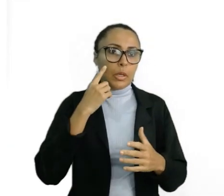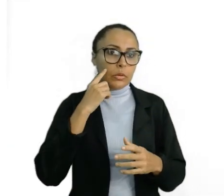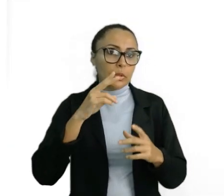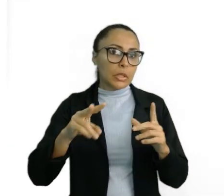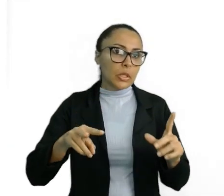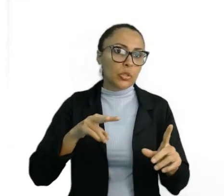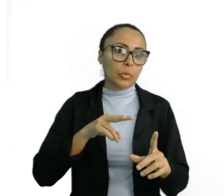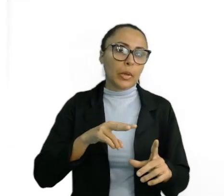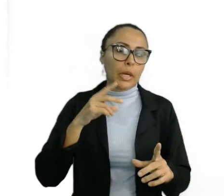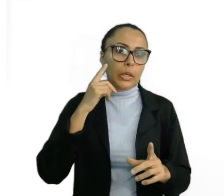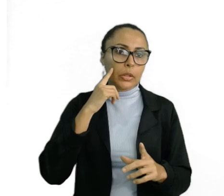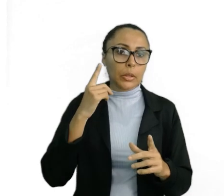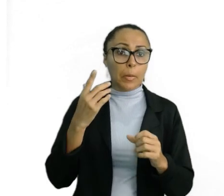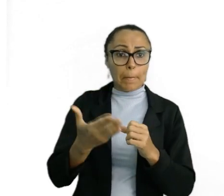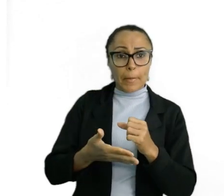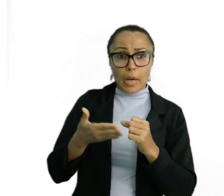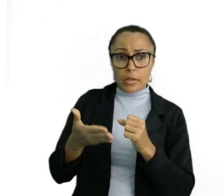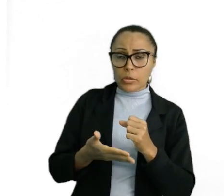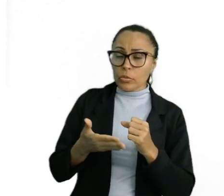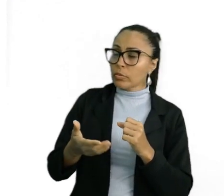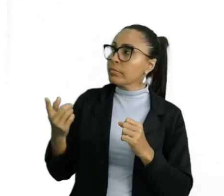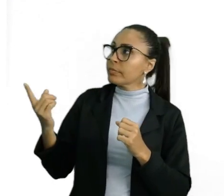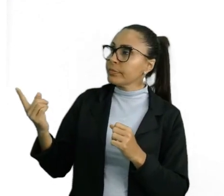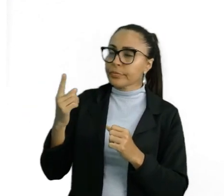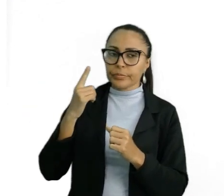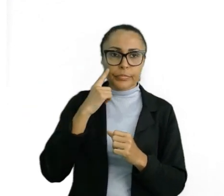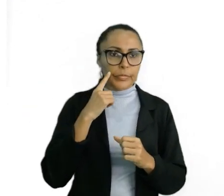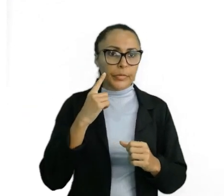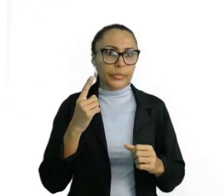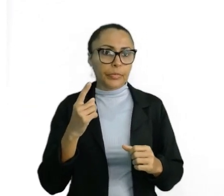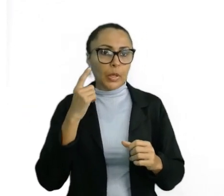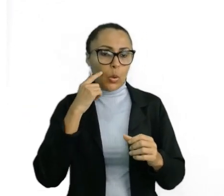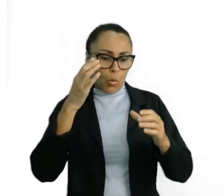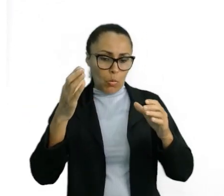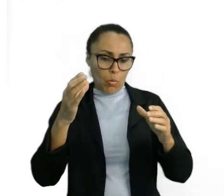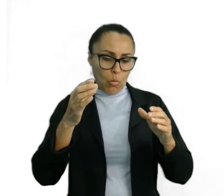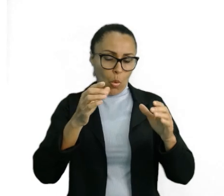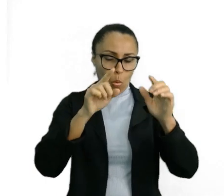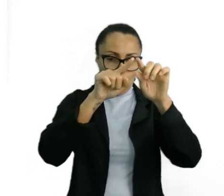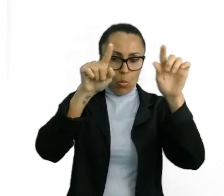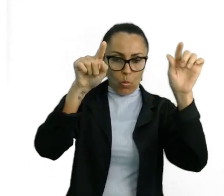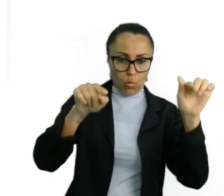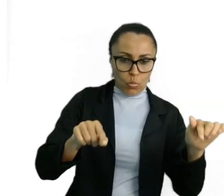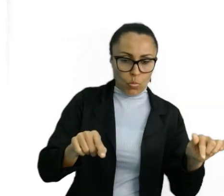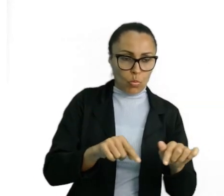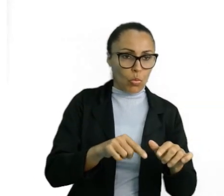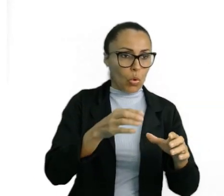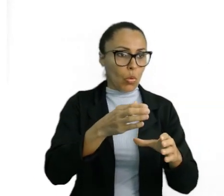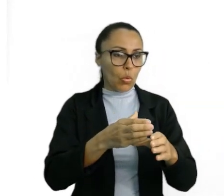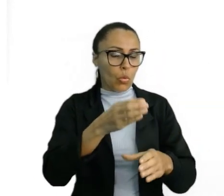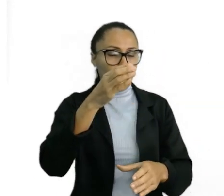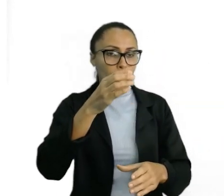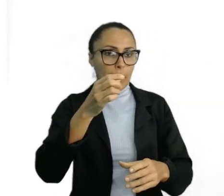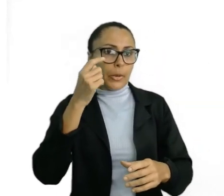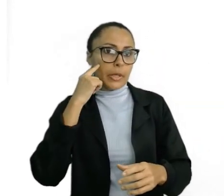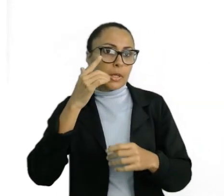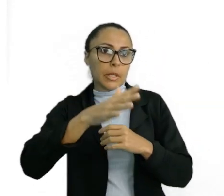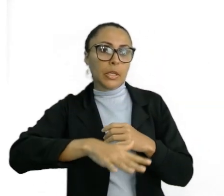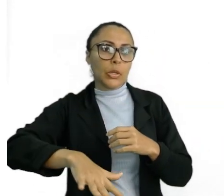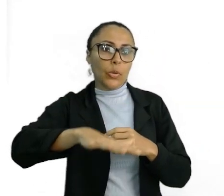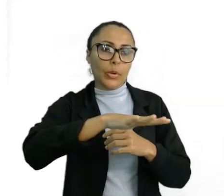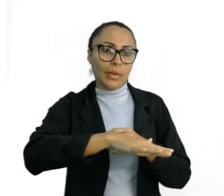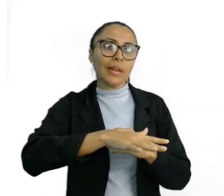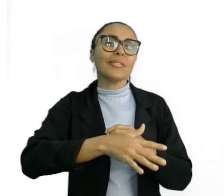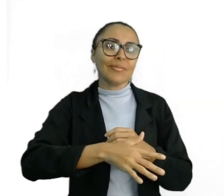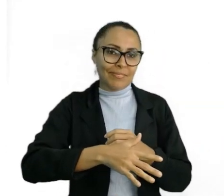espaço arquitetônico básico, onde você pegou um cubo, né, fez uma série de arcos e criou um espaço abobadado interno,